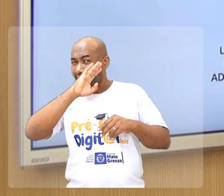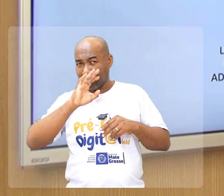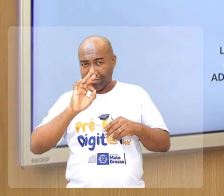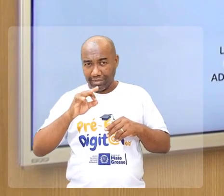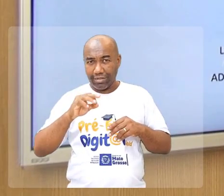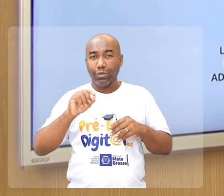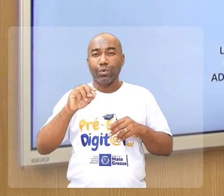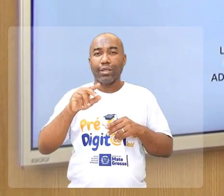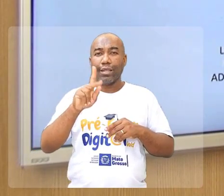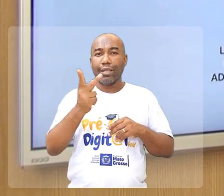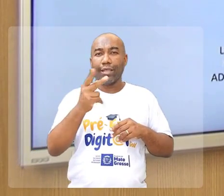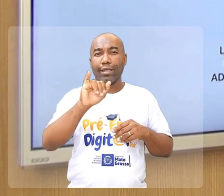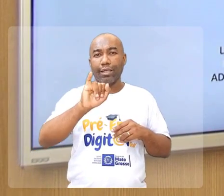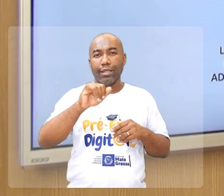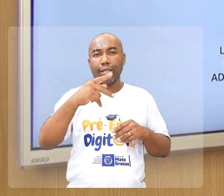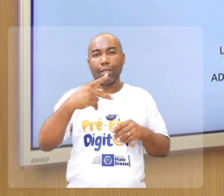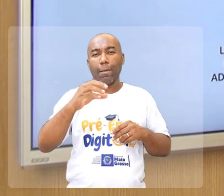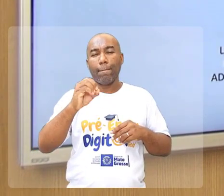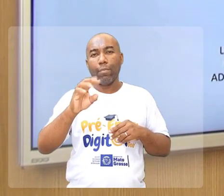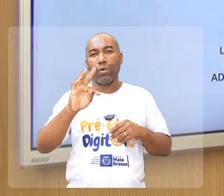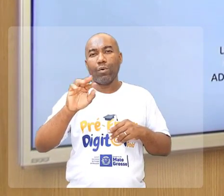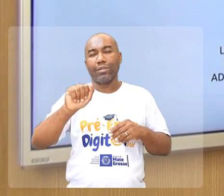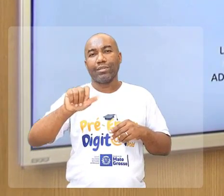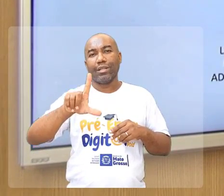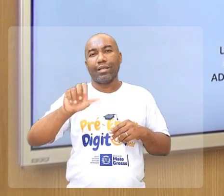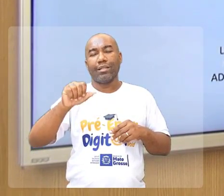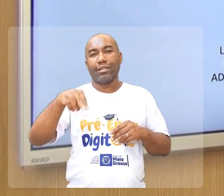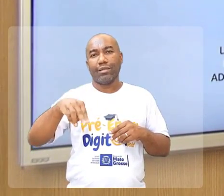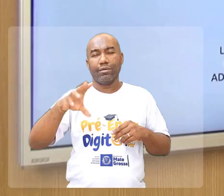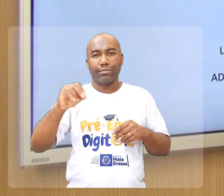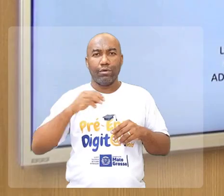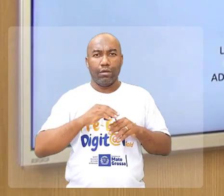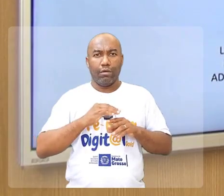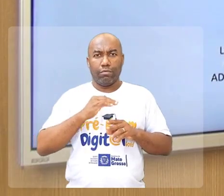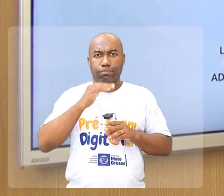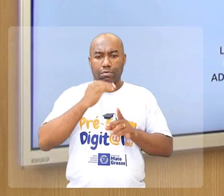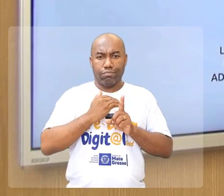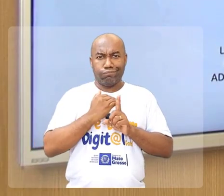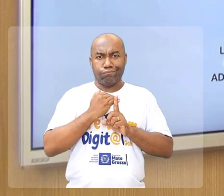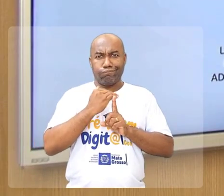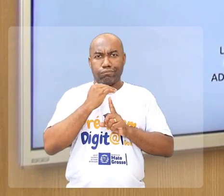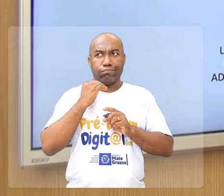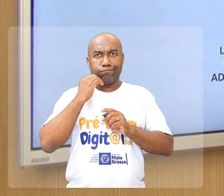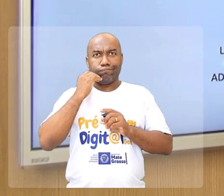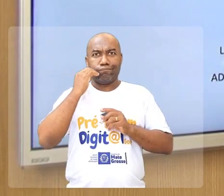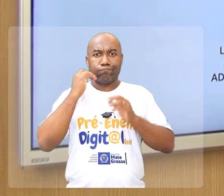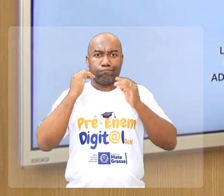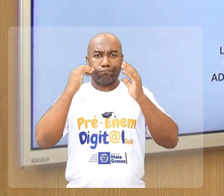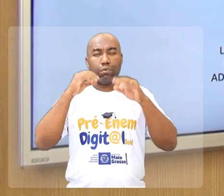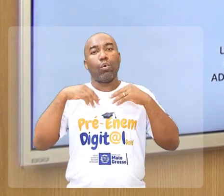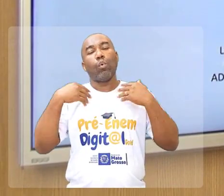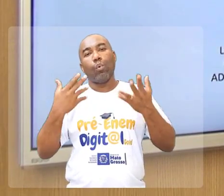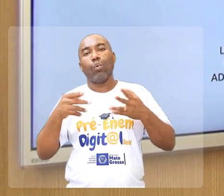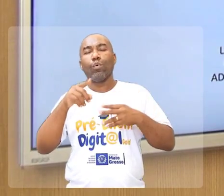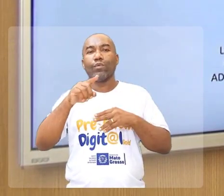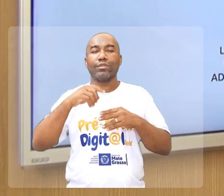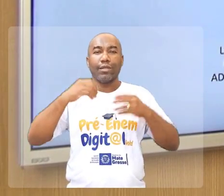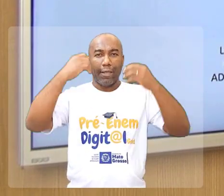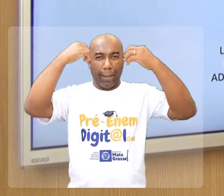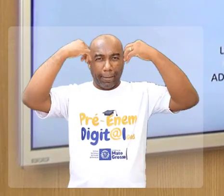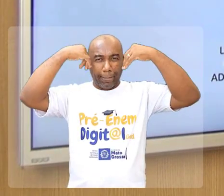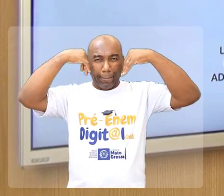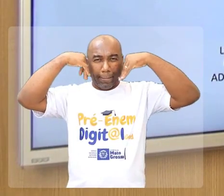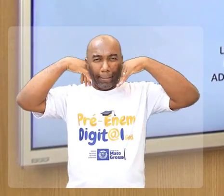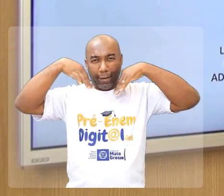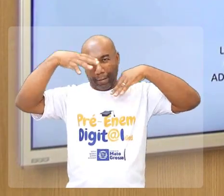É o hipotálamo quem fez você produzir esse calor a mais. Ou quando você transpira para tentar se livrar do